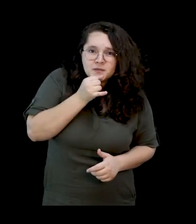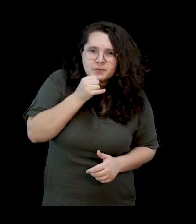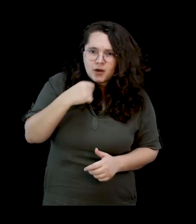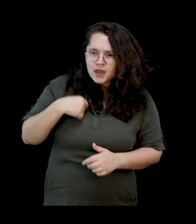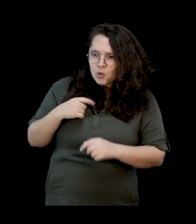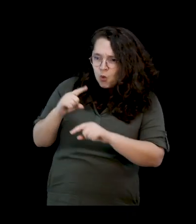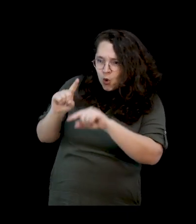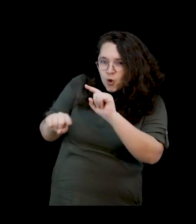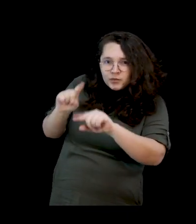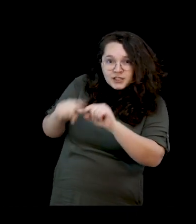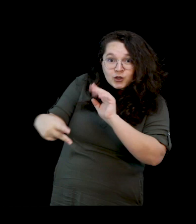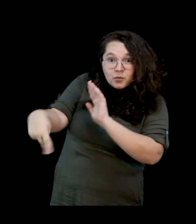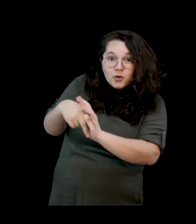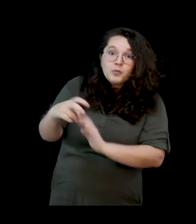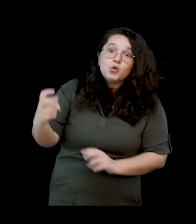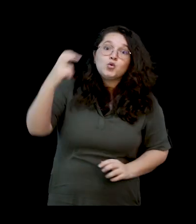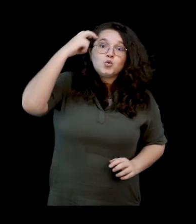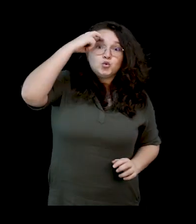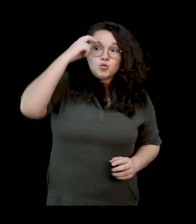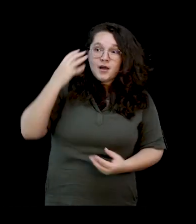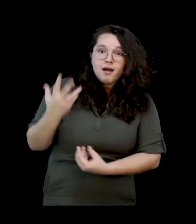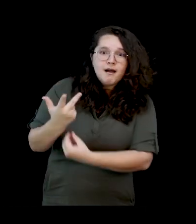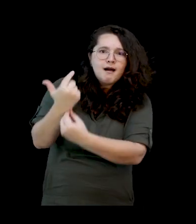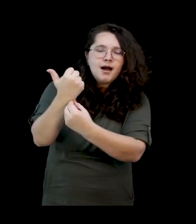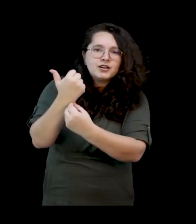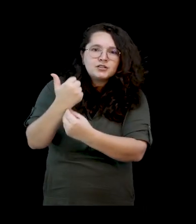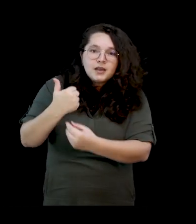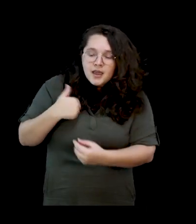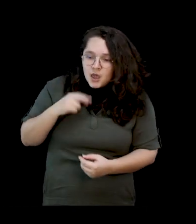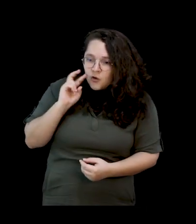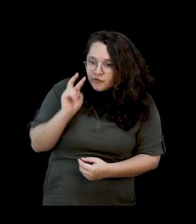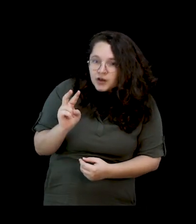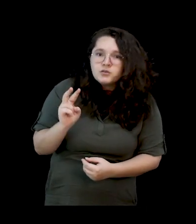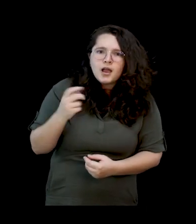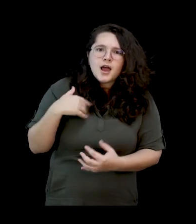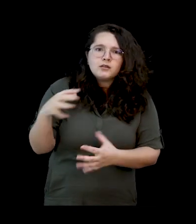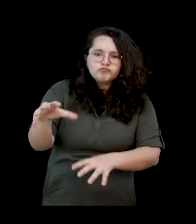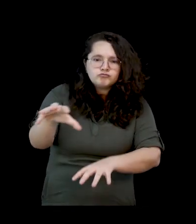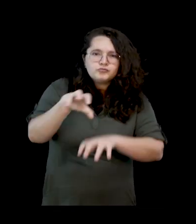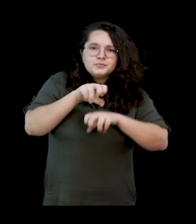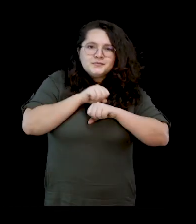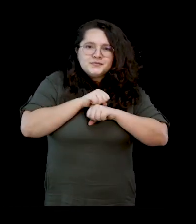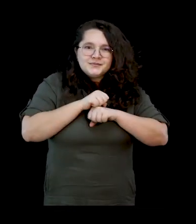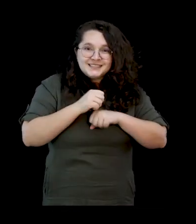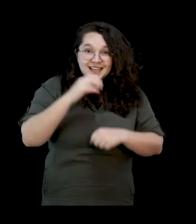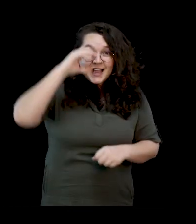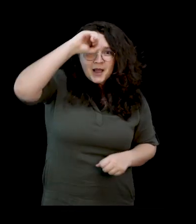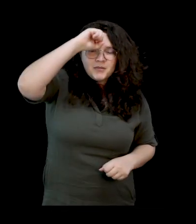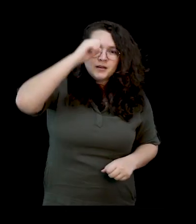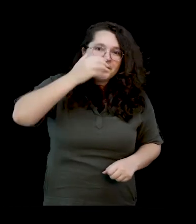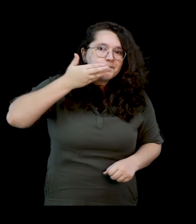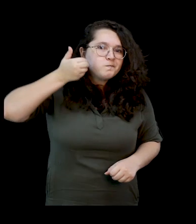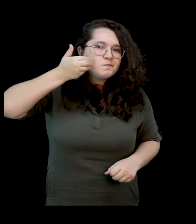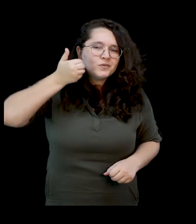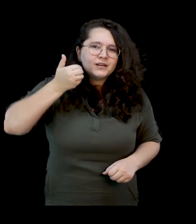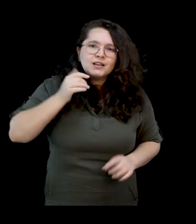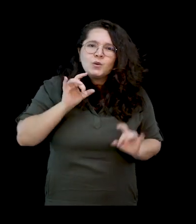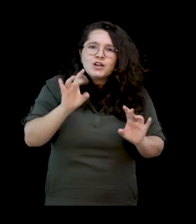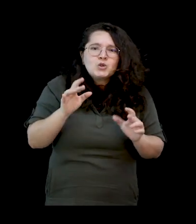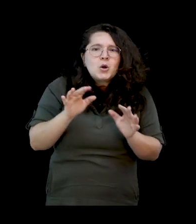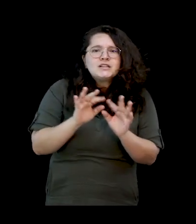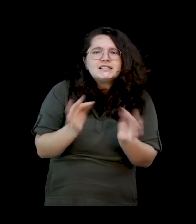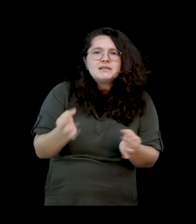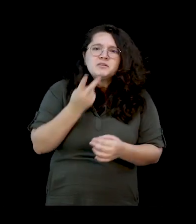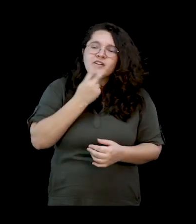objeto de cultura passível de ser efetivamente apreendido pela pessoa? E não que isso seja pura e simplesmente, como o